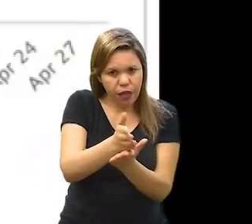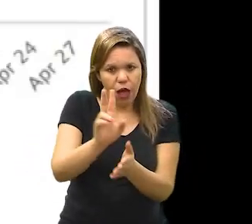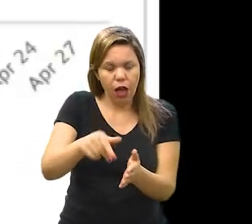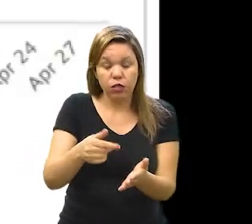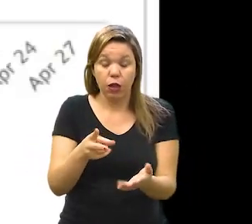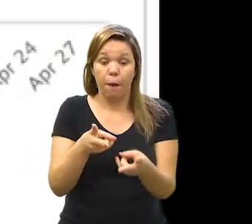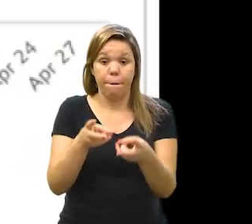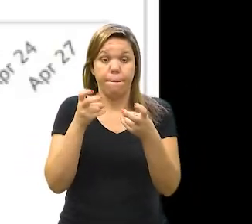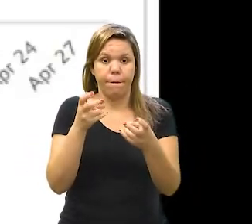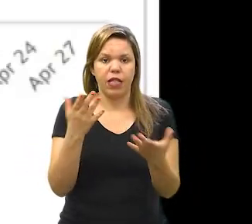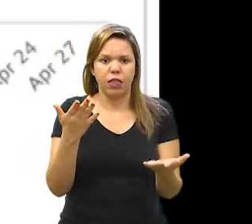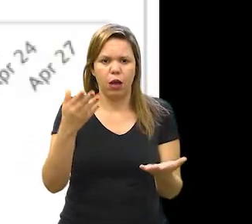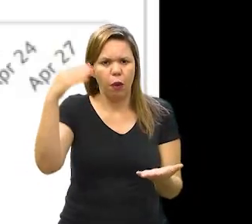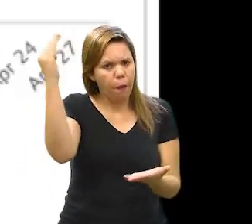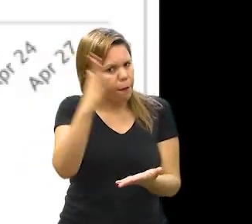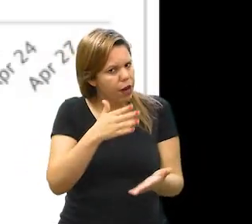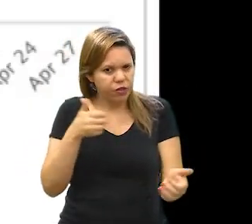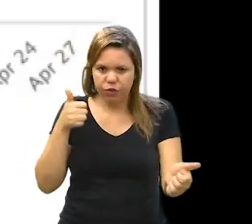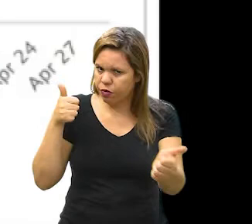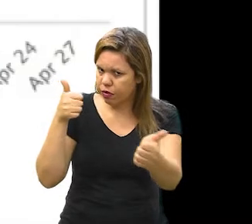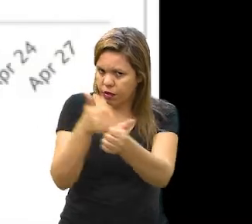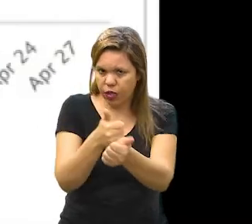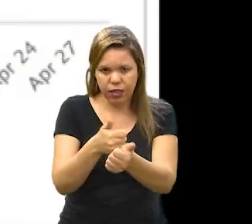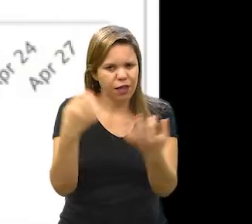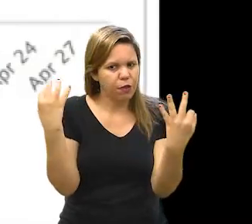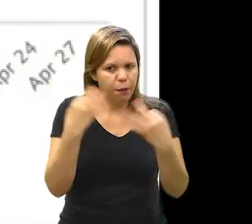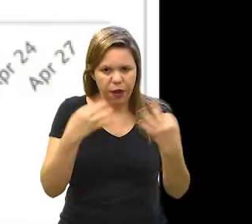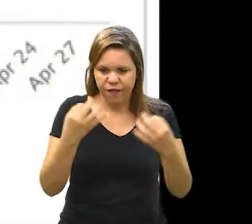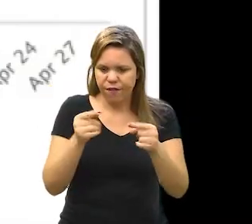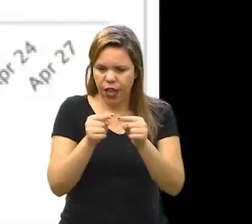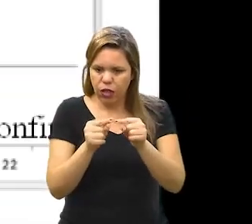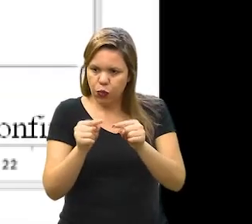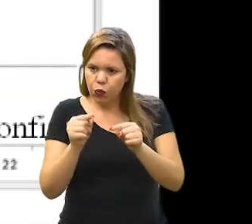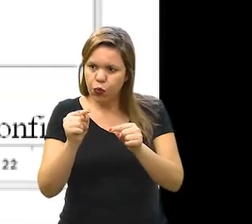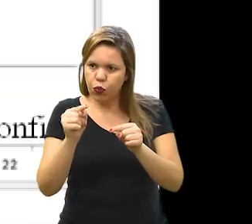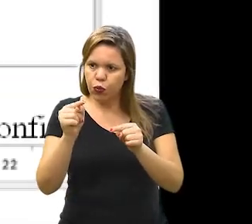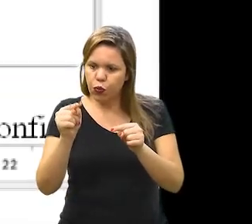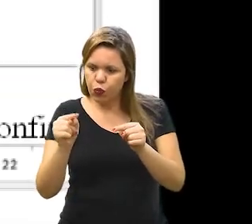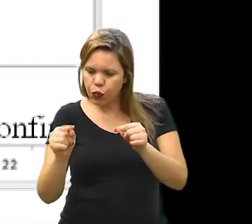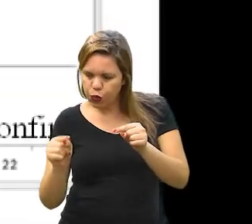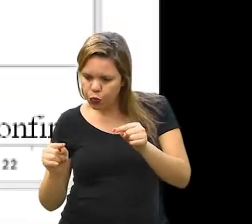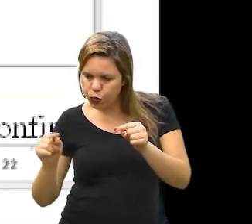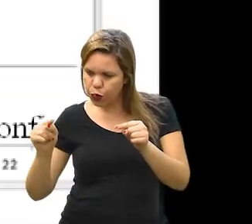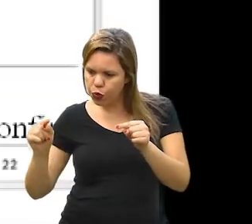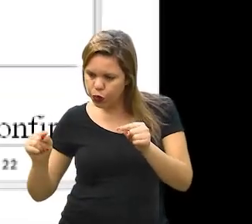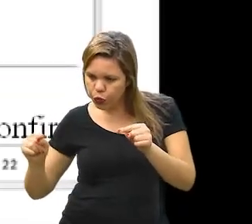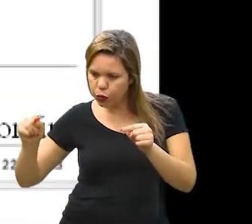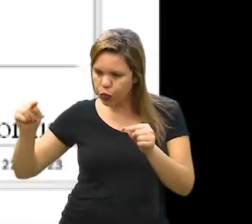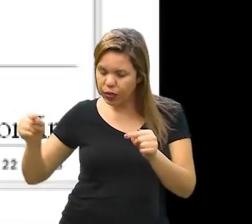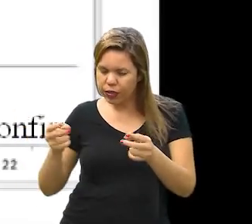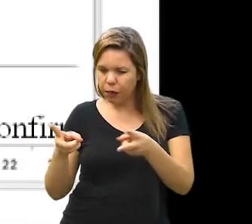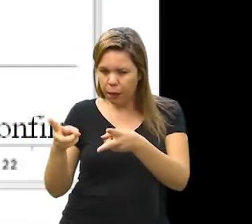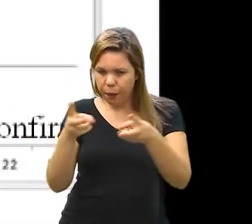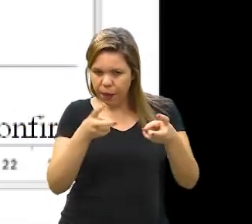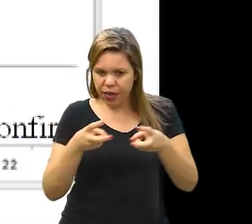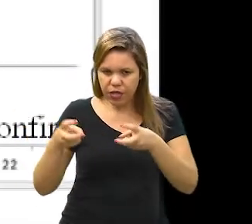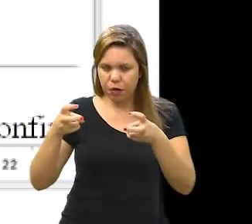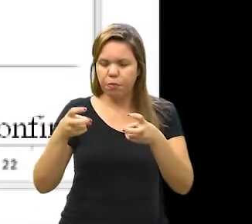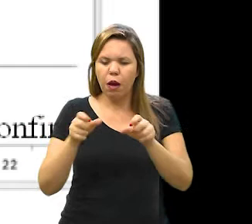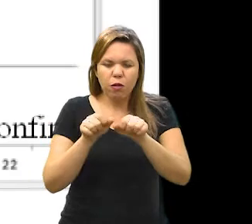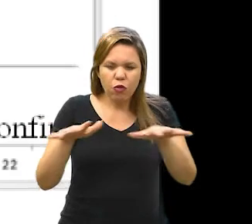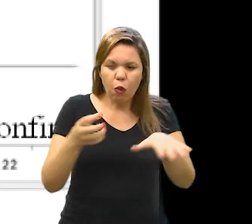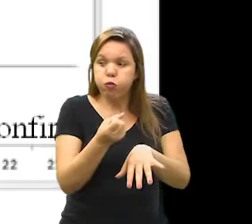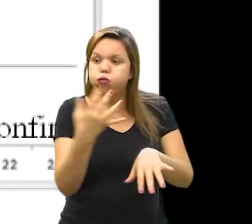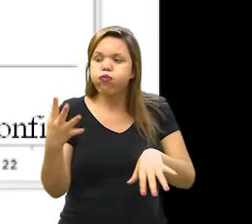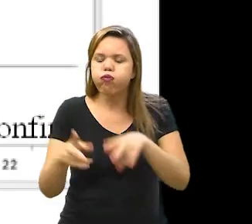de cara, a gente já consegue ver que o Brasil não está mais seguindo uma curva exponencial perfeita. E se dermos um zoom no início da epidemia no Brasil, a gente vai ver que